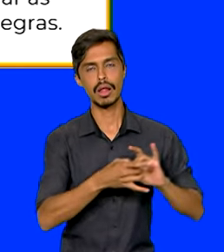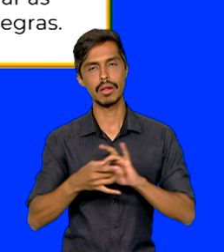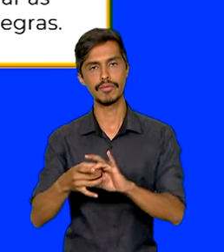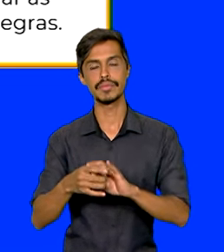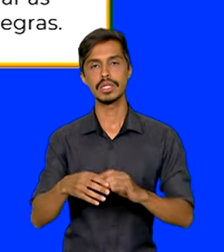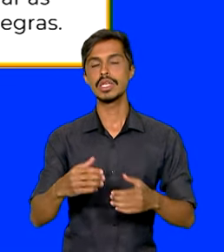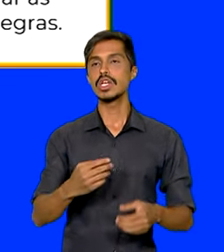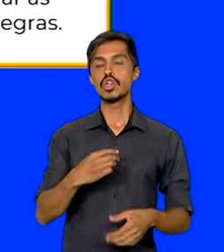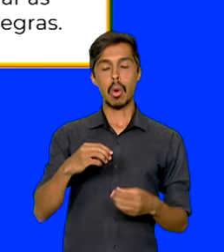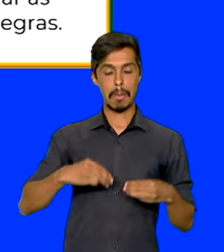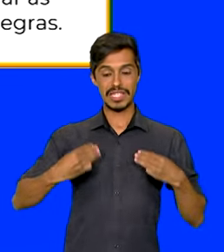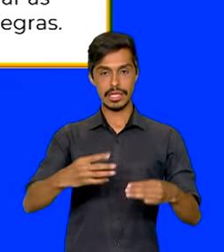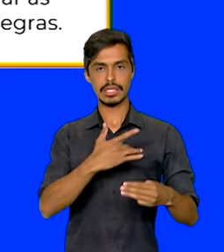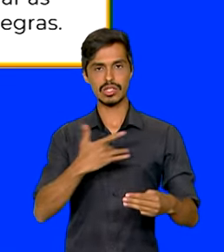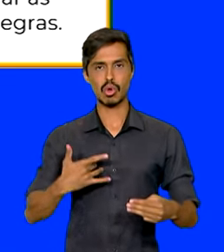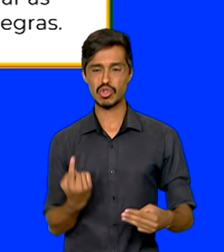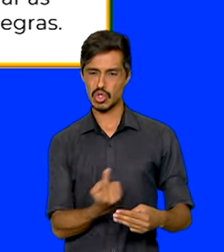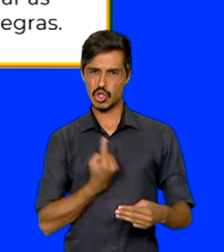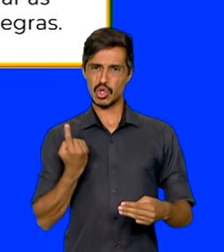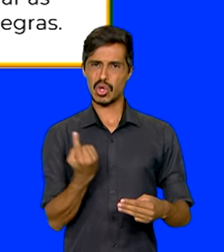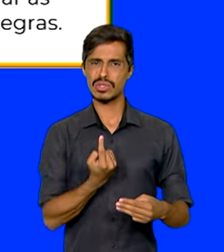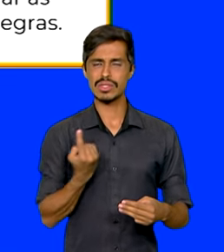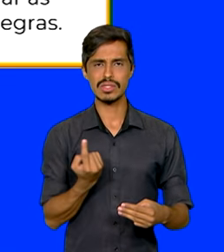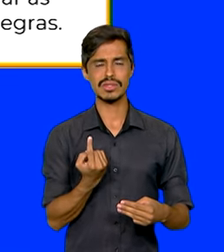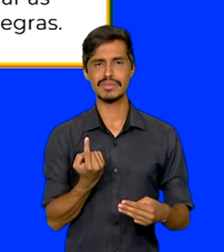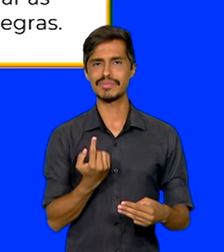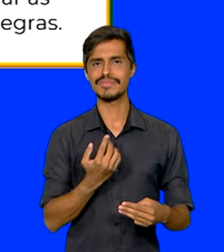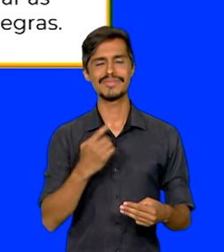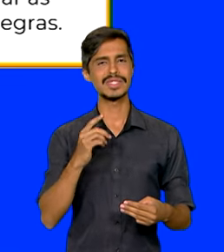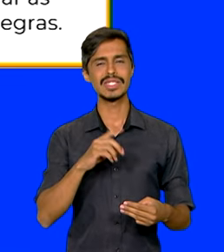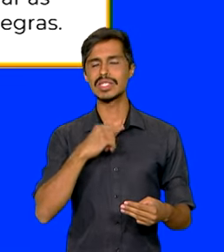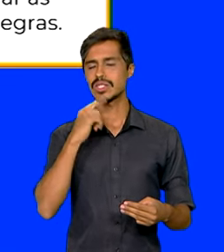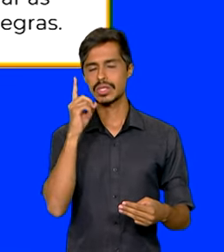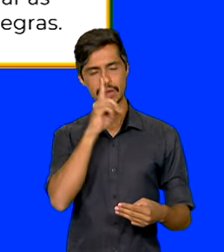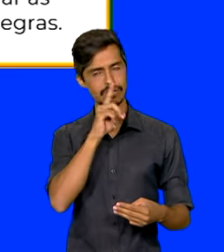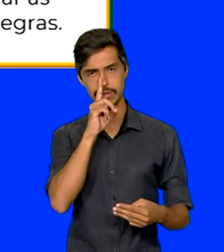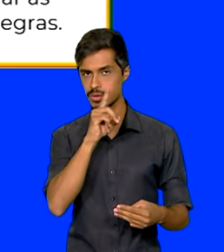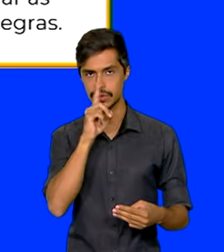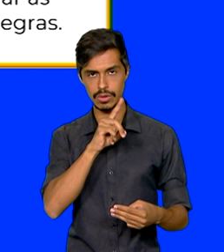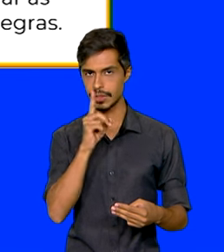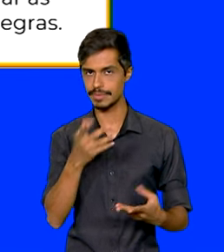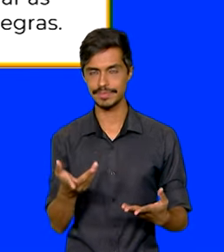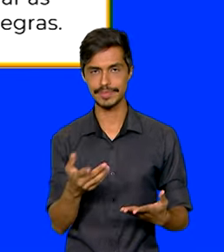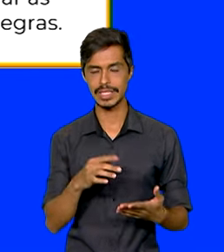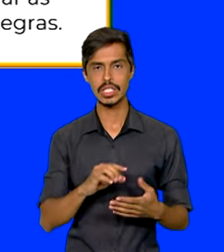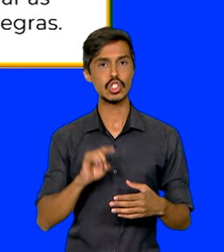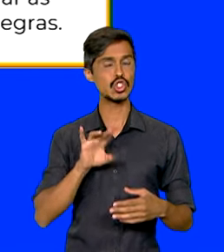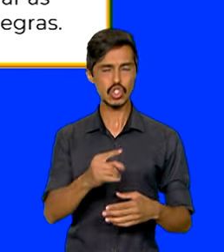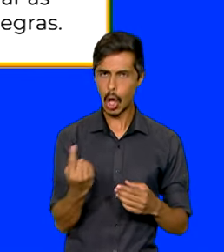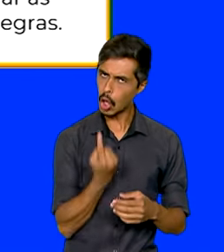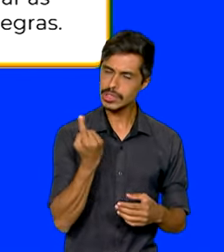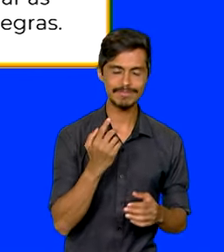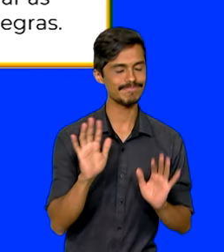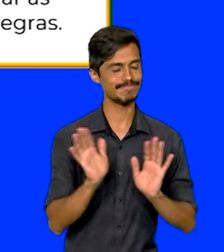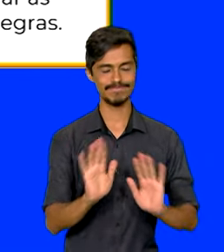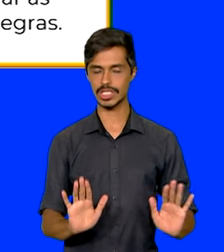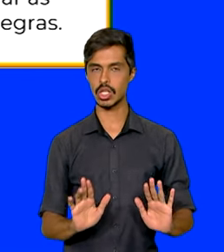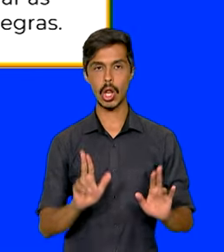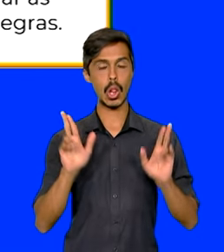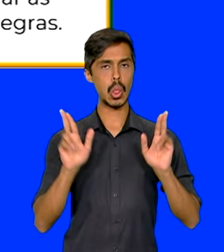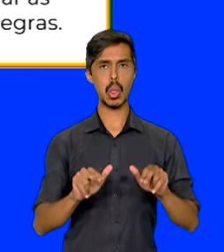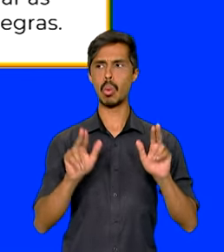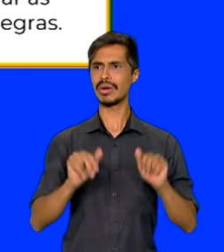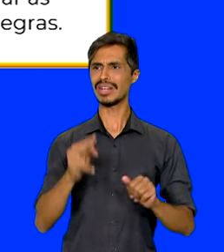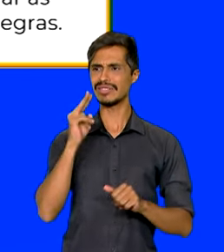de forma isolada, levar à frente essa estratégia. Nunca, nos anos, desde que